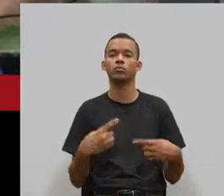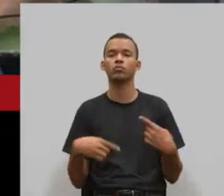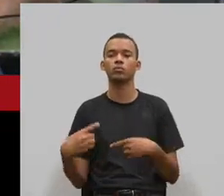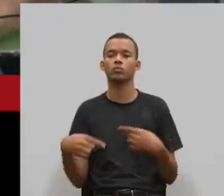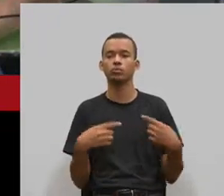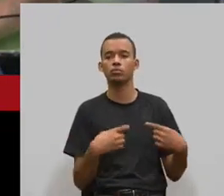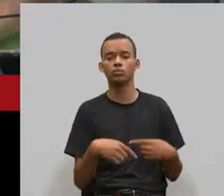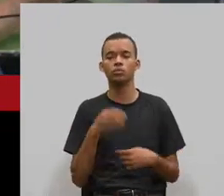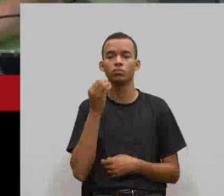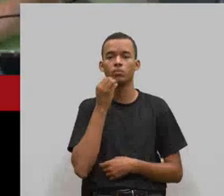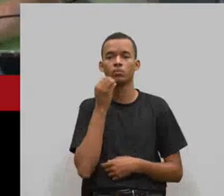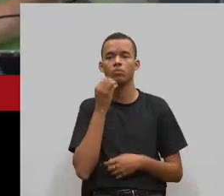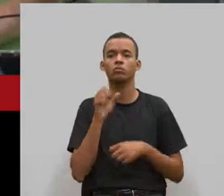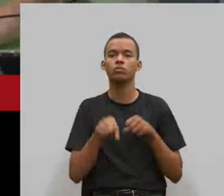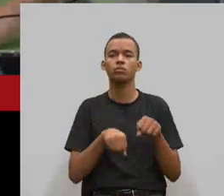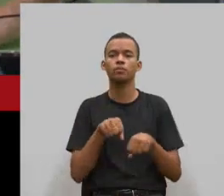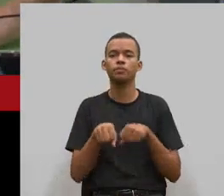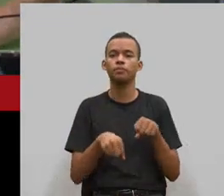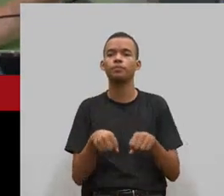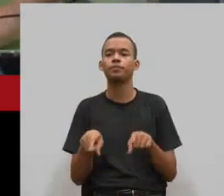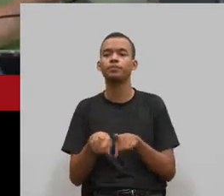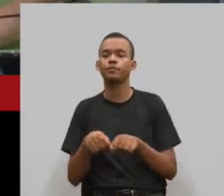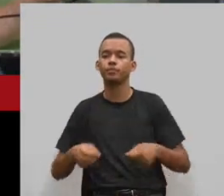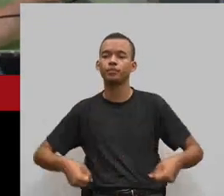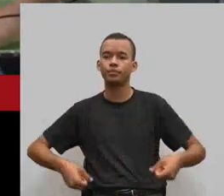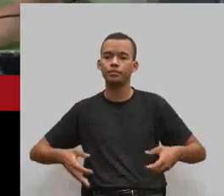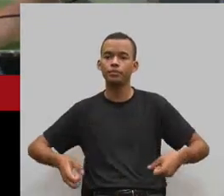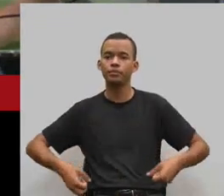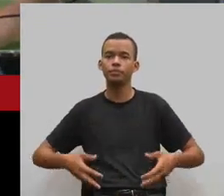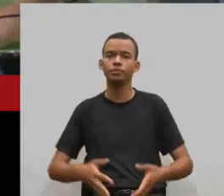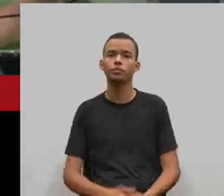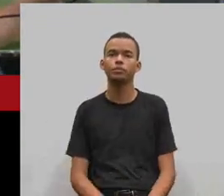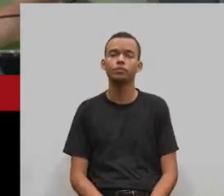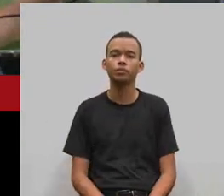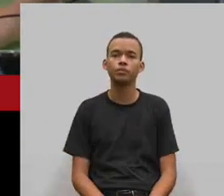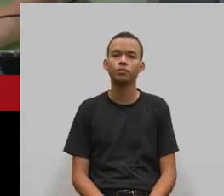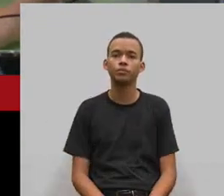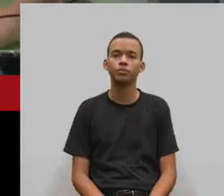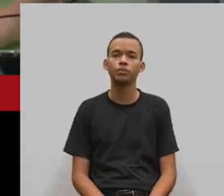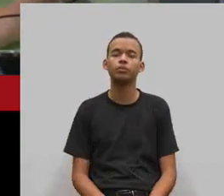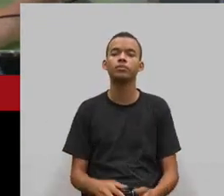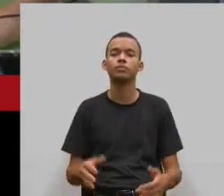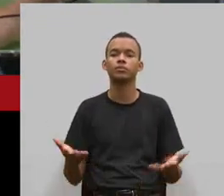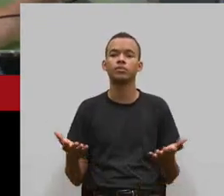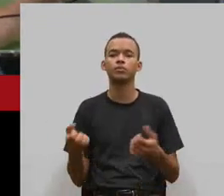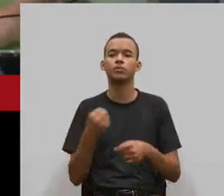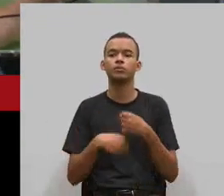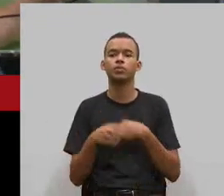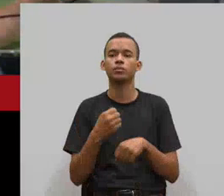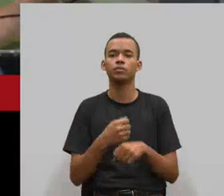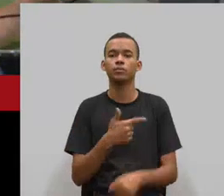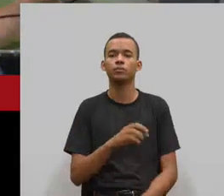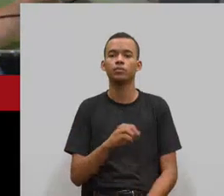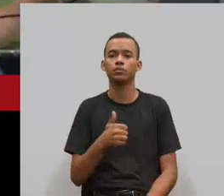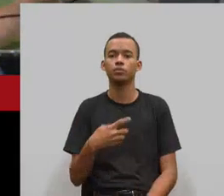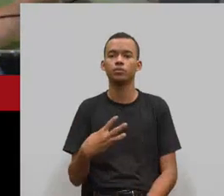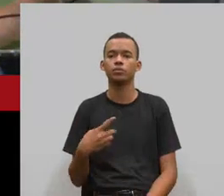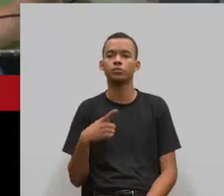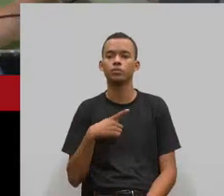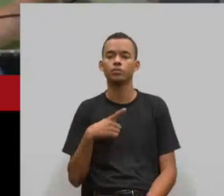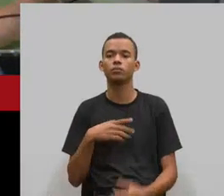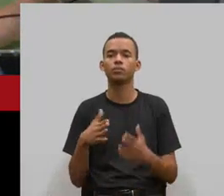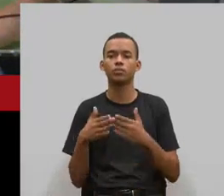cadeiras e bicicleta sala de comissões 17 de outubro de 2023 deputada naara segundo requerimento Excelentíssimo